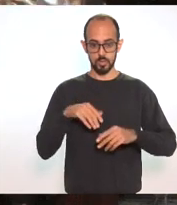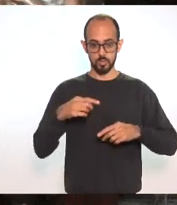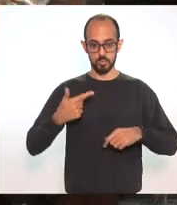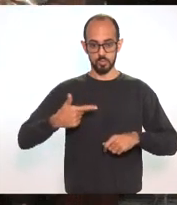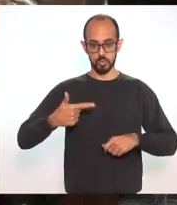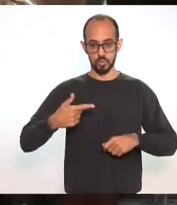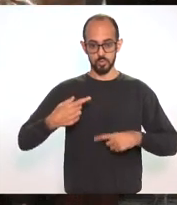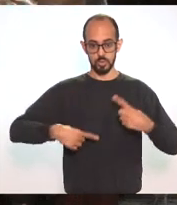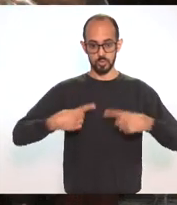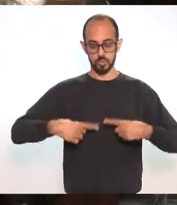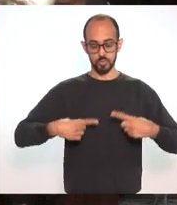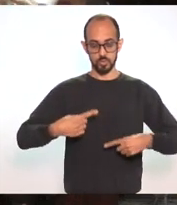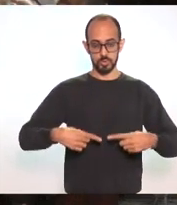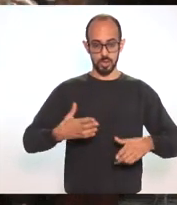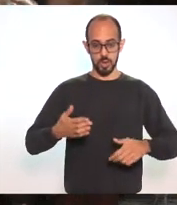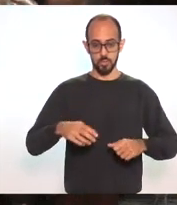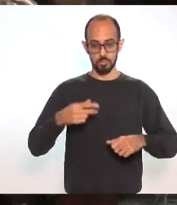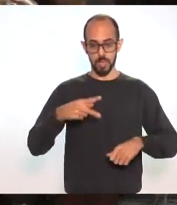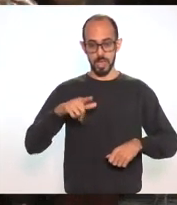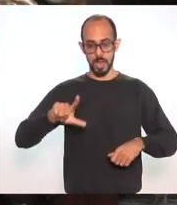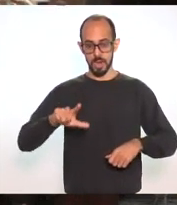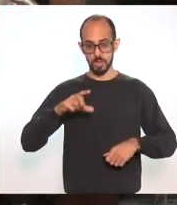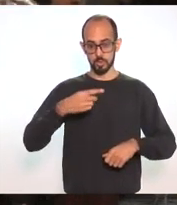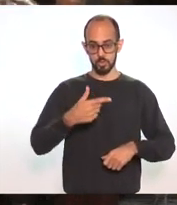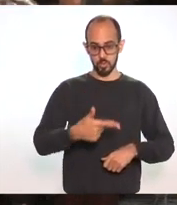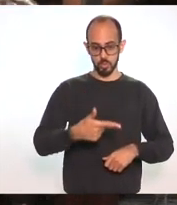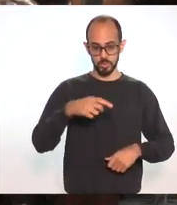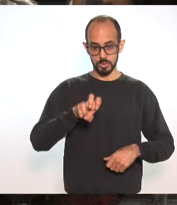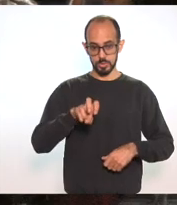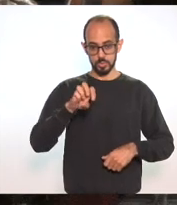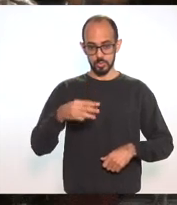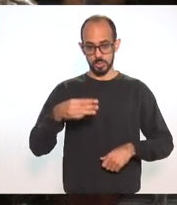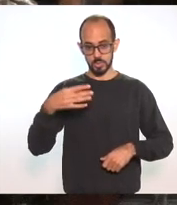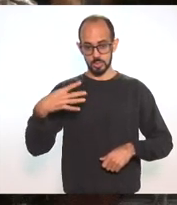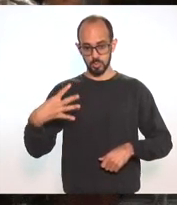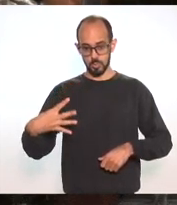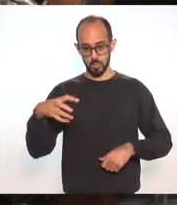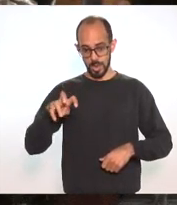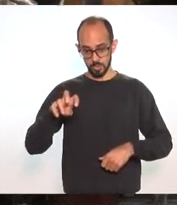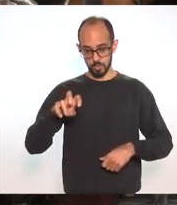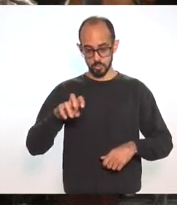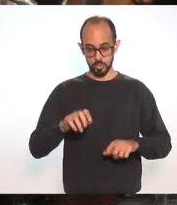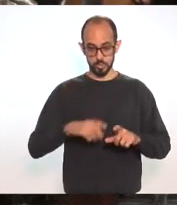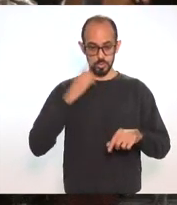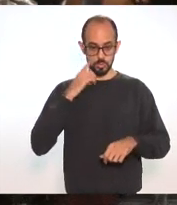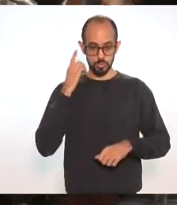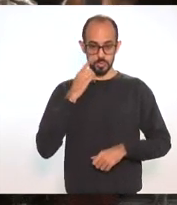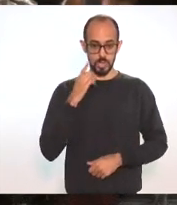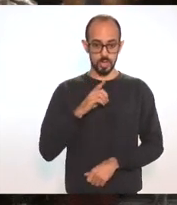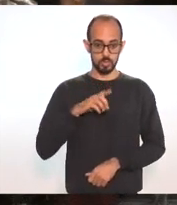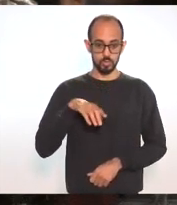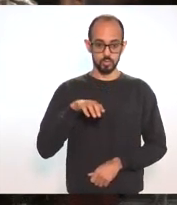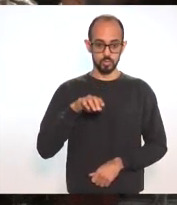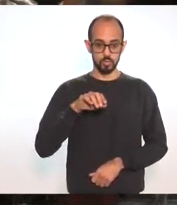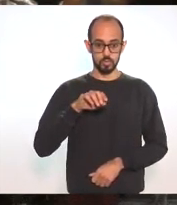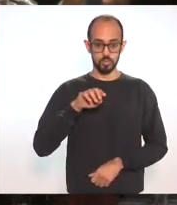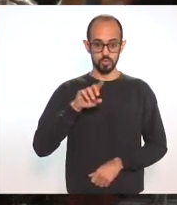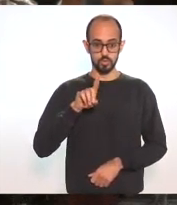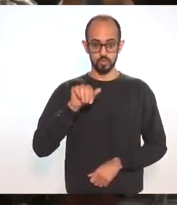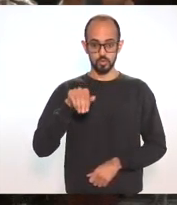redação do vencido, assim emendado. Projeto de lei 2534-A, de 17, de autoria dos deputados Bruno Dauari e Dionísio Lins, que dispõe sobre